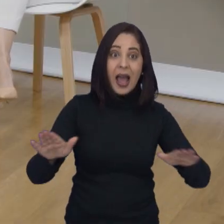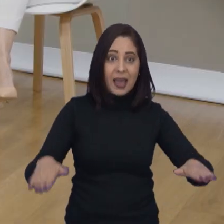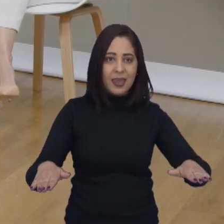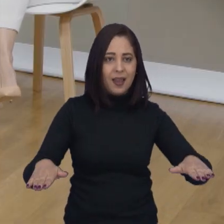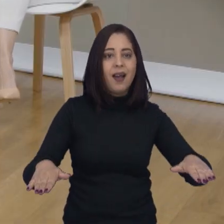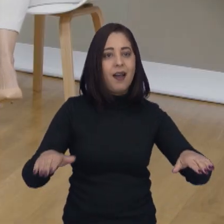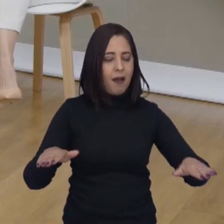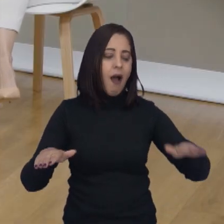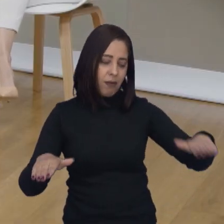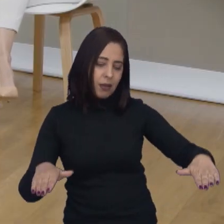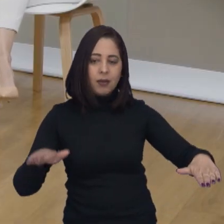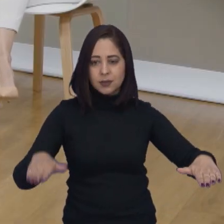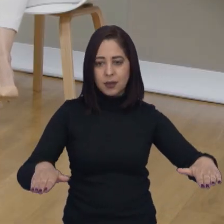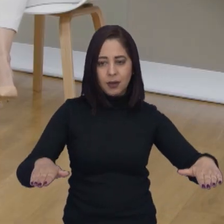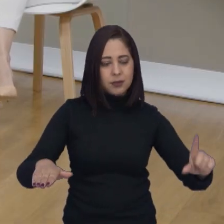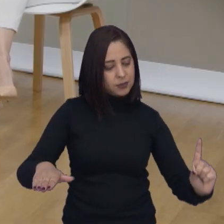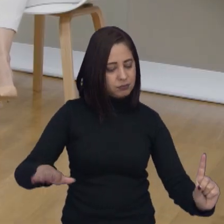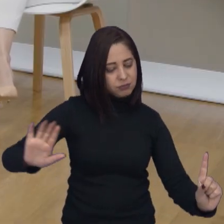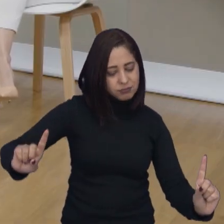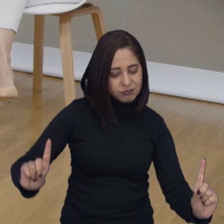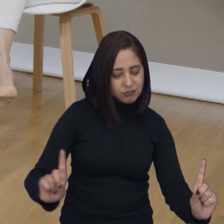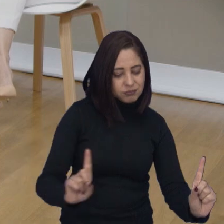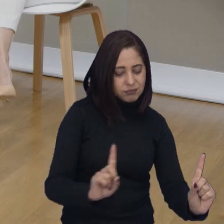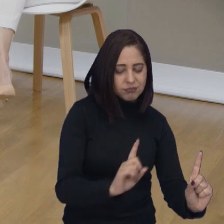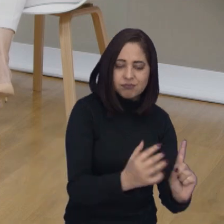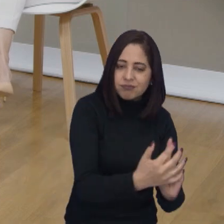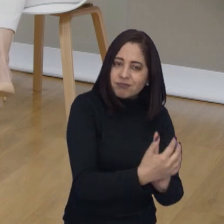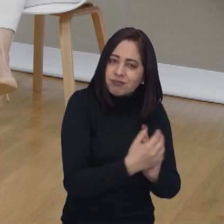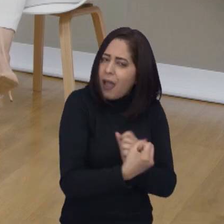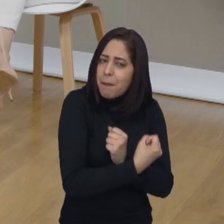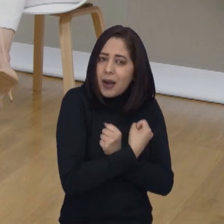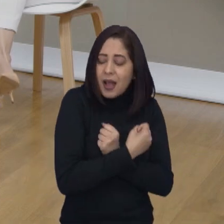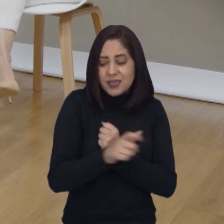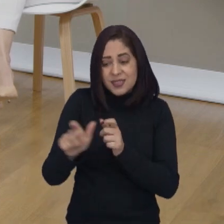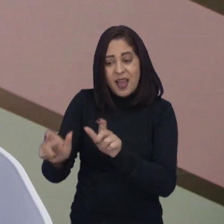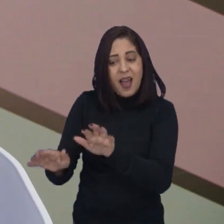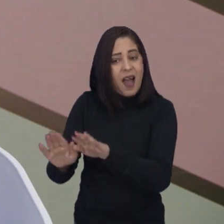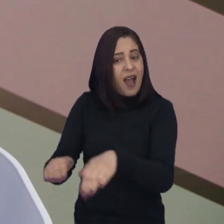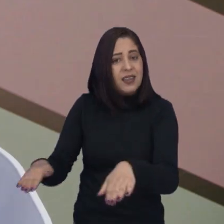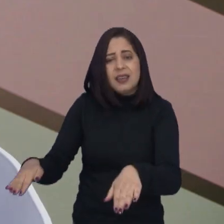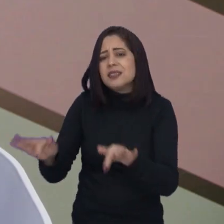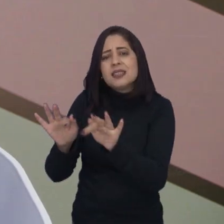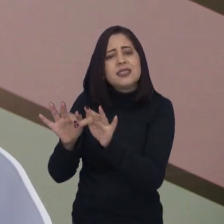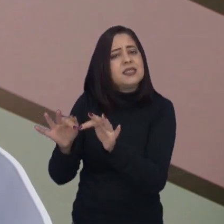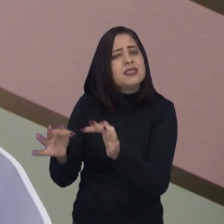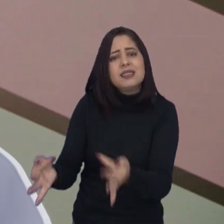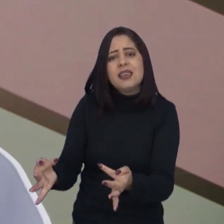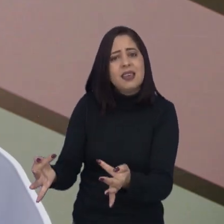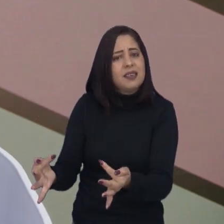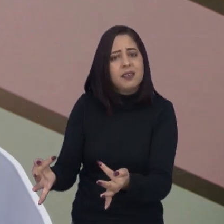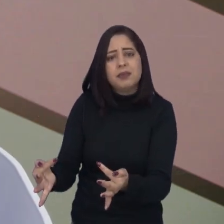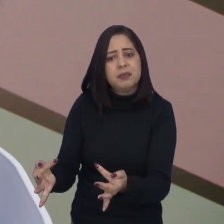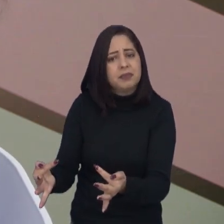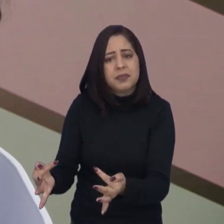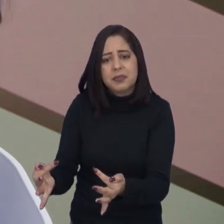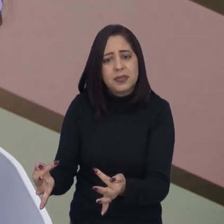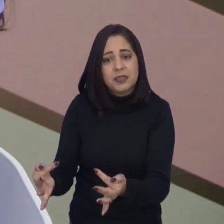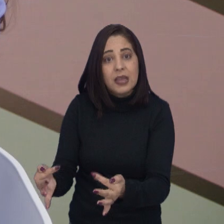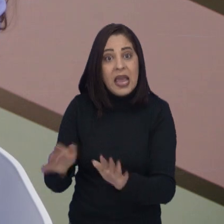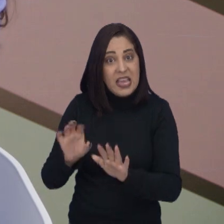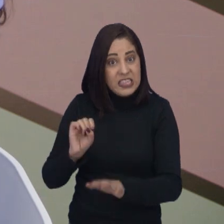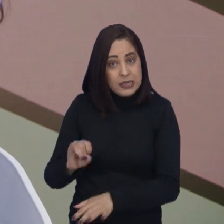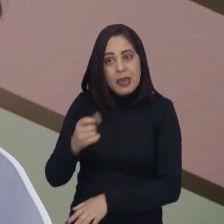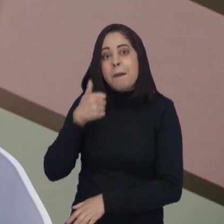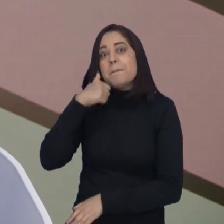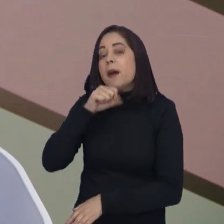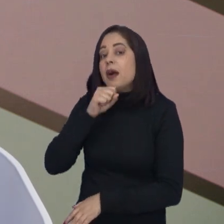explicar às crianças, porque a criança, ela é simples, né? Ela fala o que pensa e se ela tiver uma orientação,